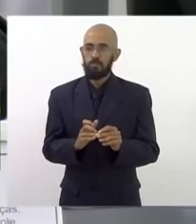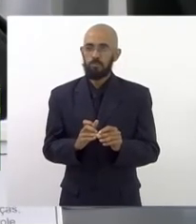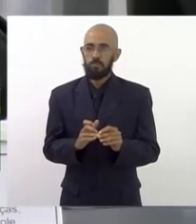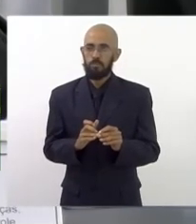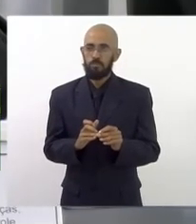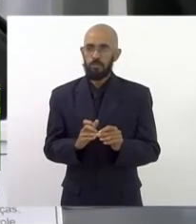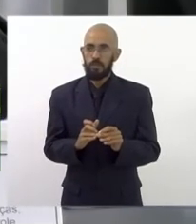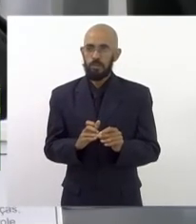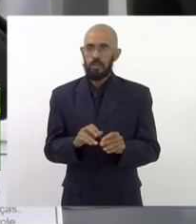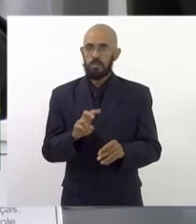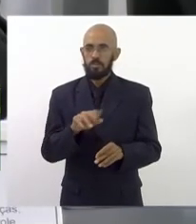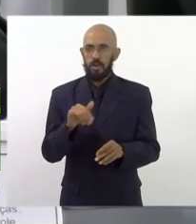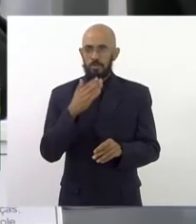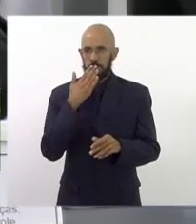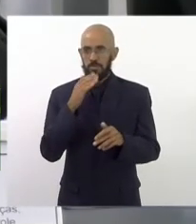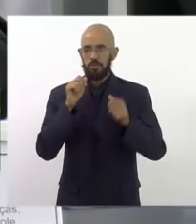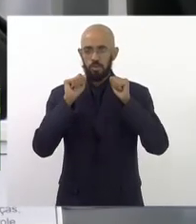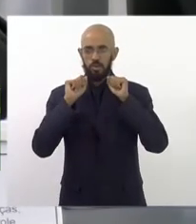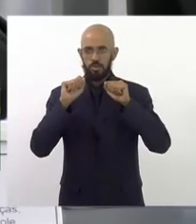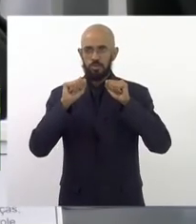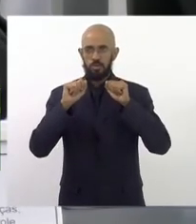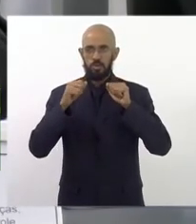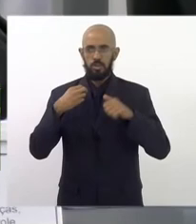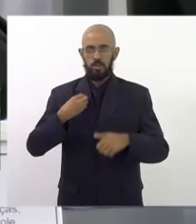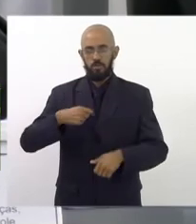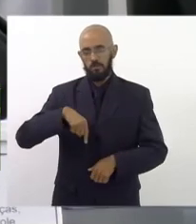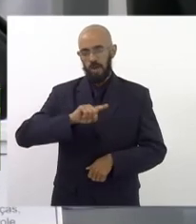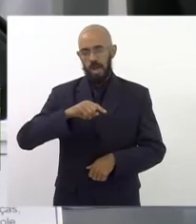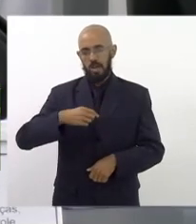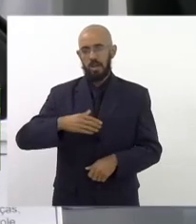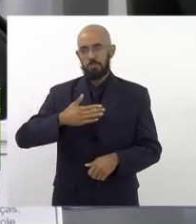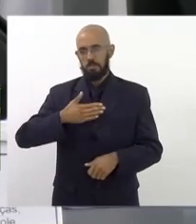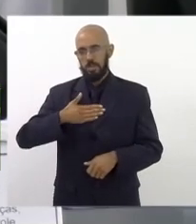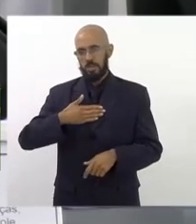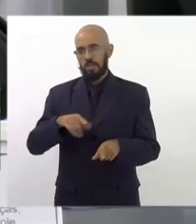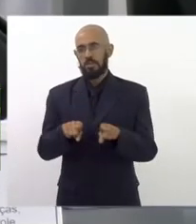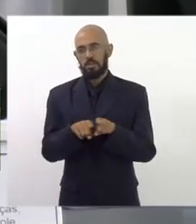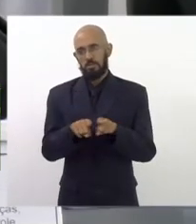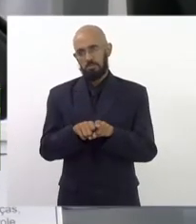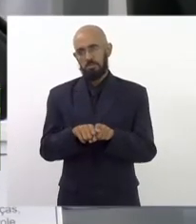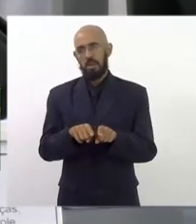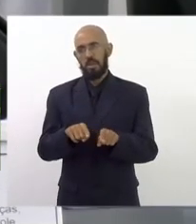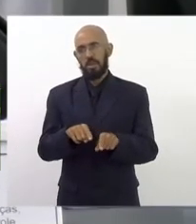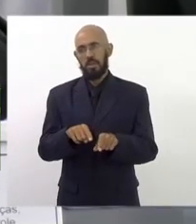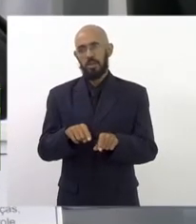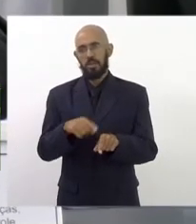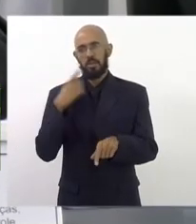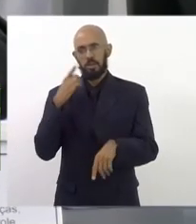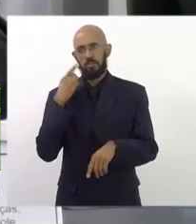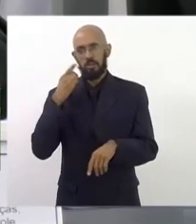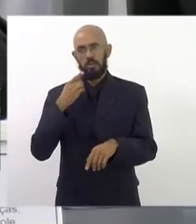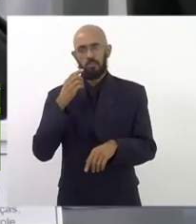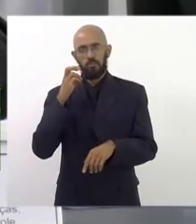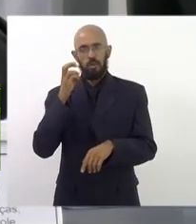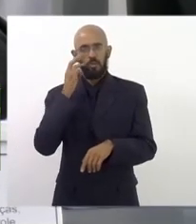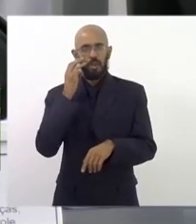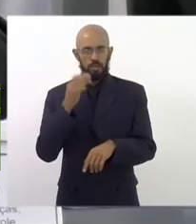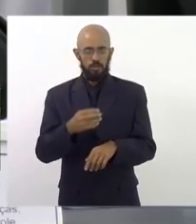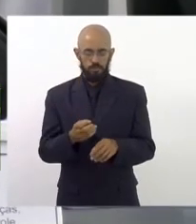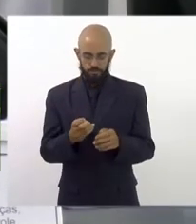vai pedir que a nossa assessoria esteja presente, tanto a minha, tenho certeza, quanto o deputado